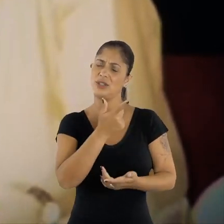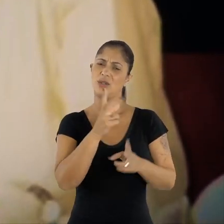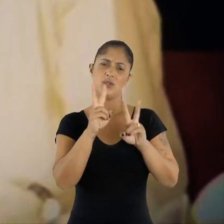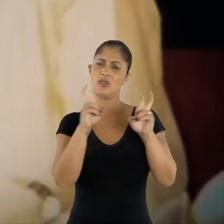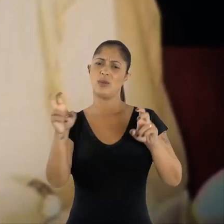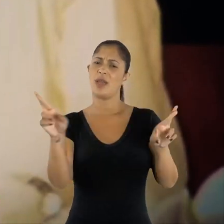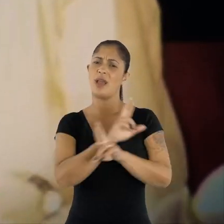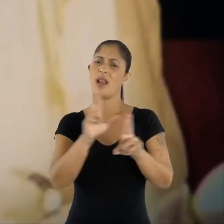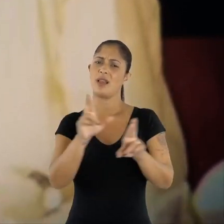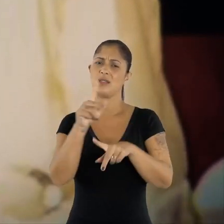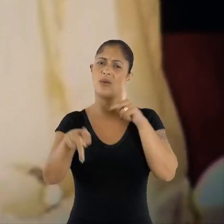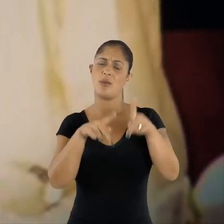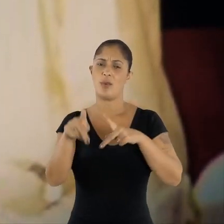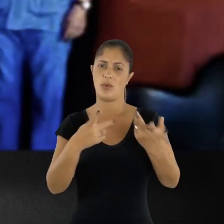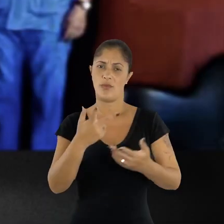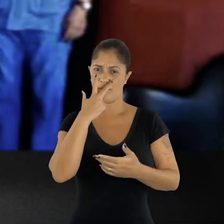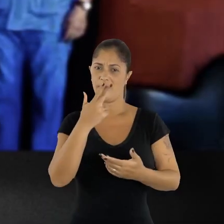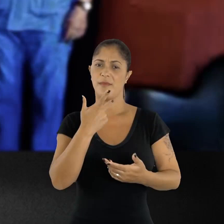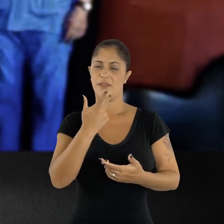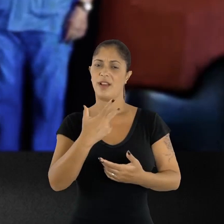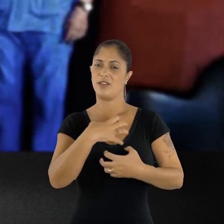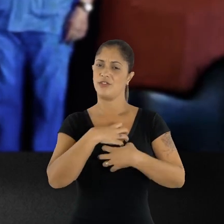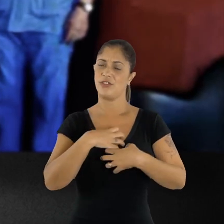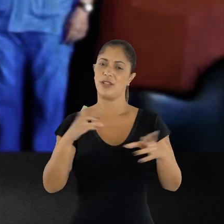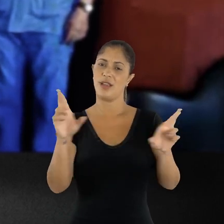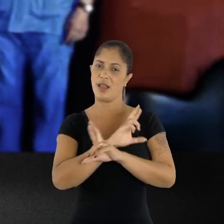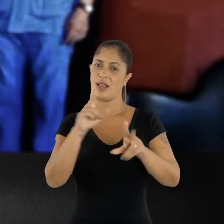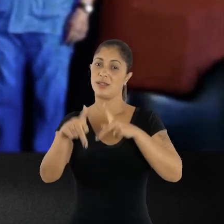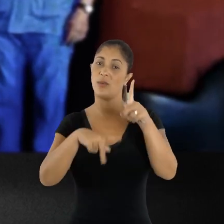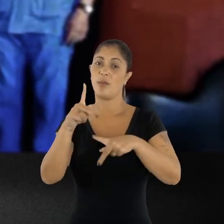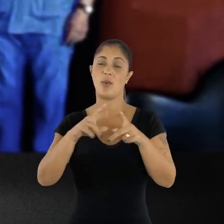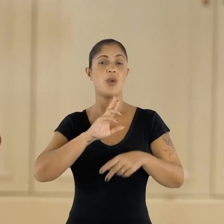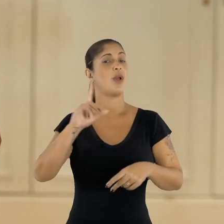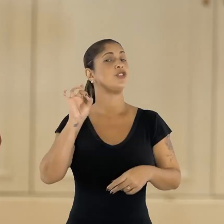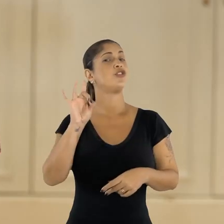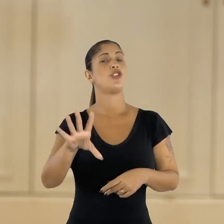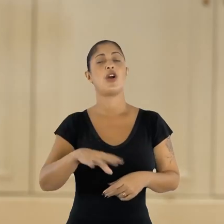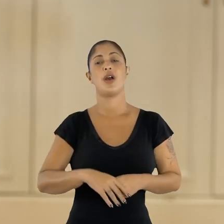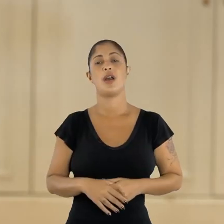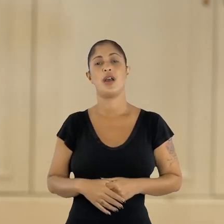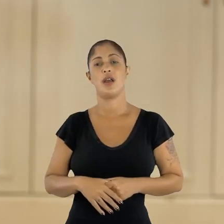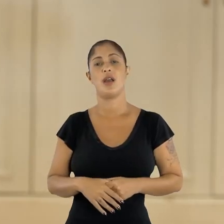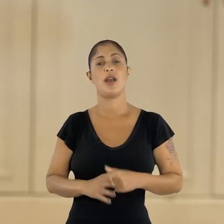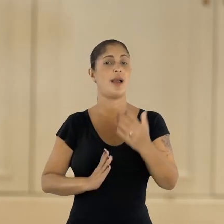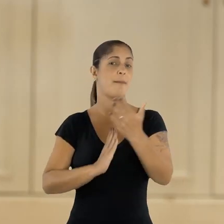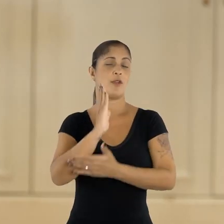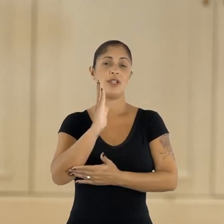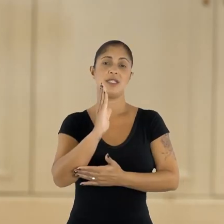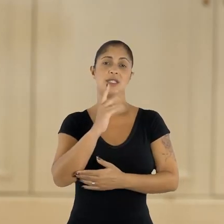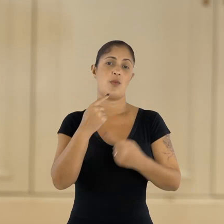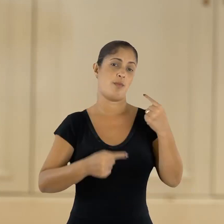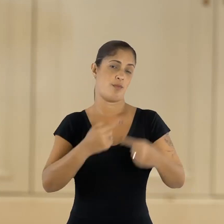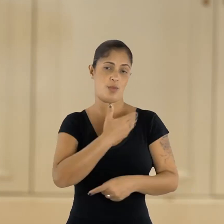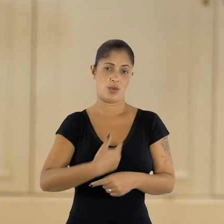gestão com relação à relação com o povo, né? Vamos falar assim de uma maneira neutra, a relação com o povo. Não é só a